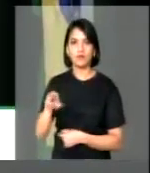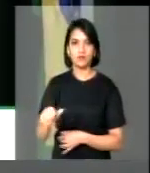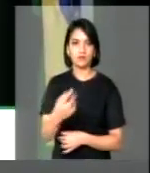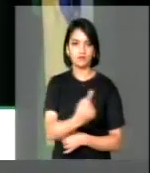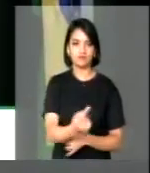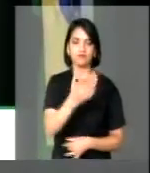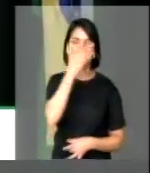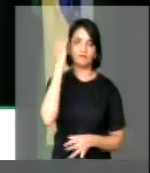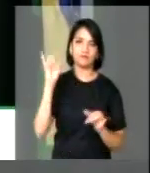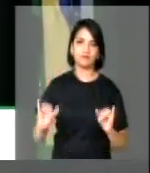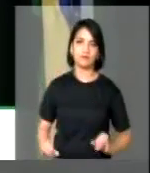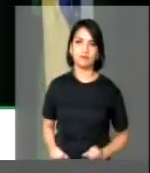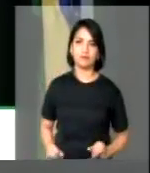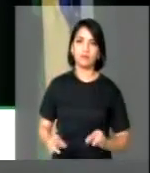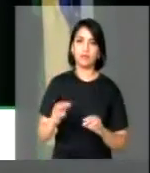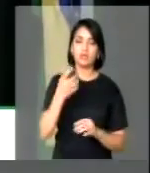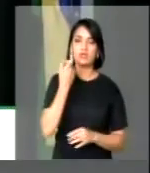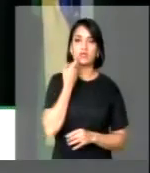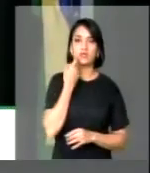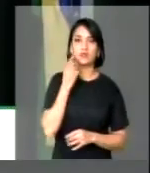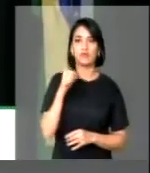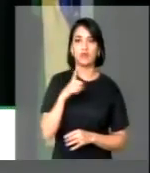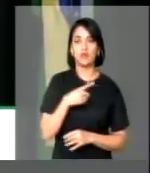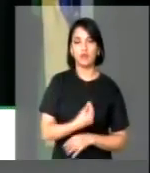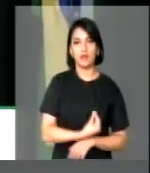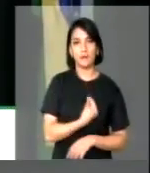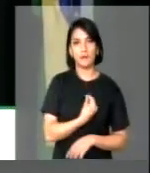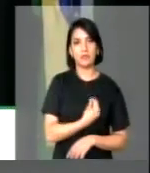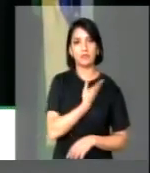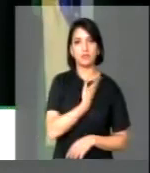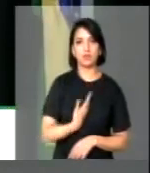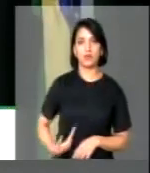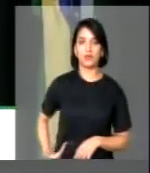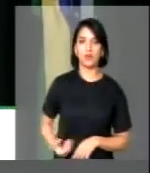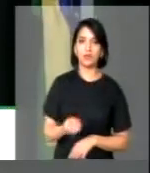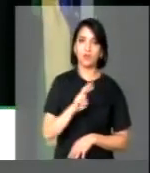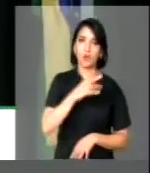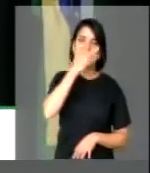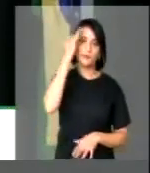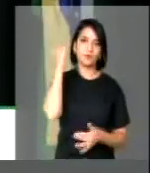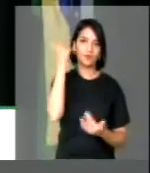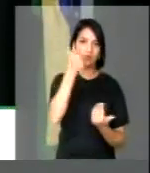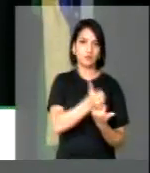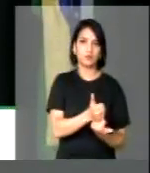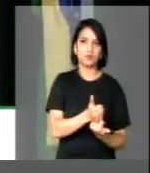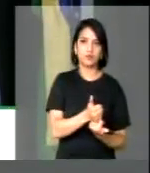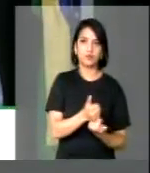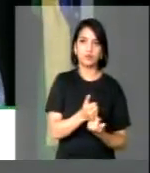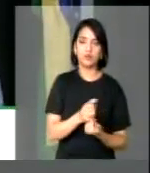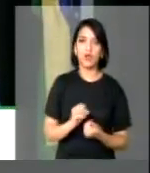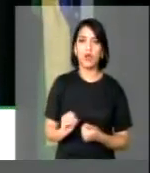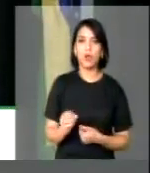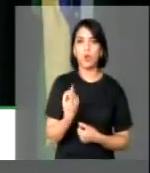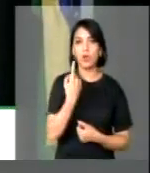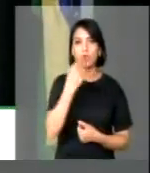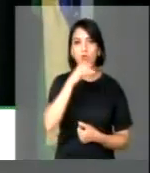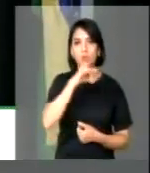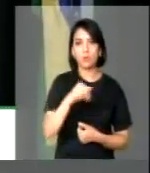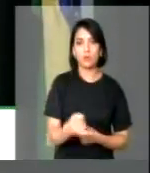sexta-feira, que deverá contar com a presença do governador ou de um preposto, será a última